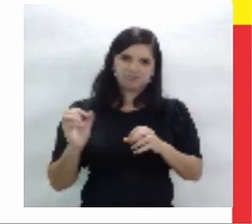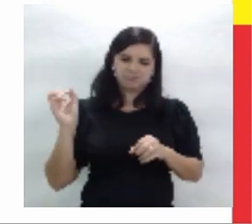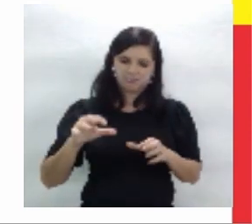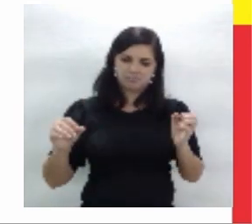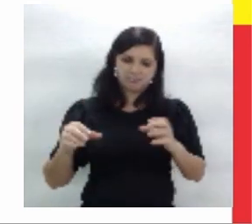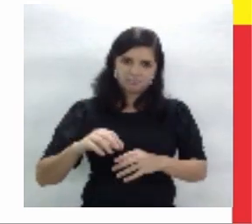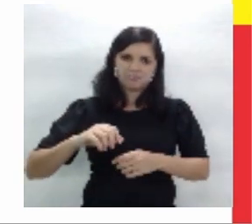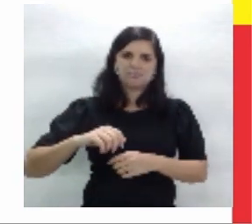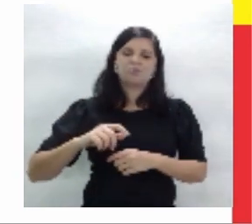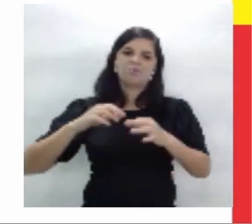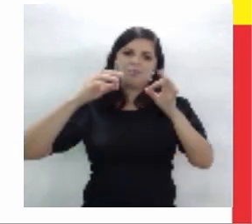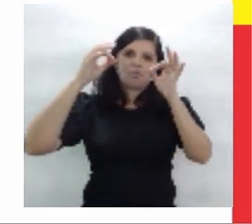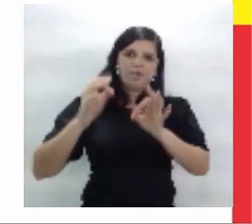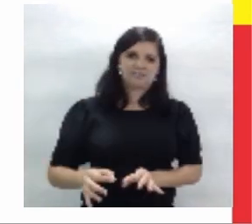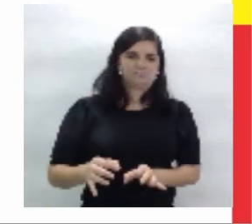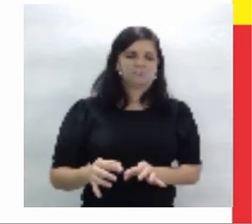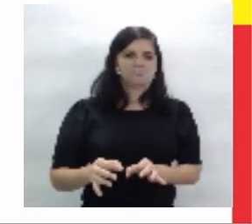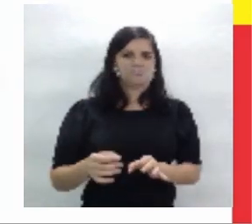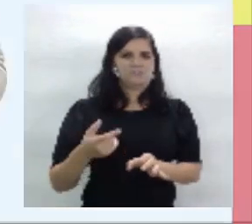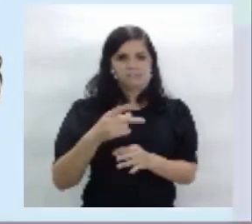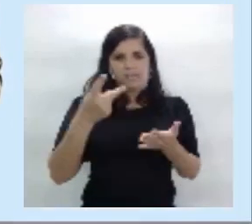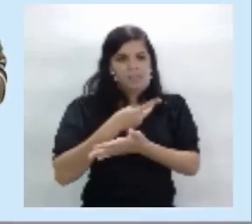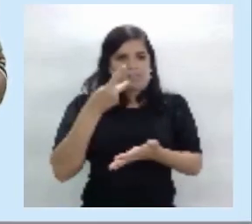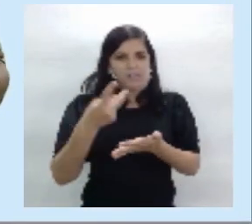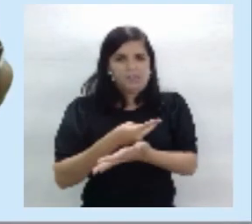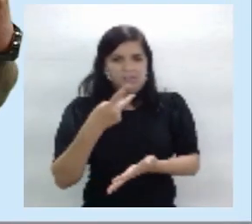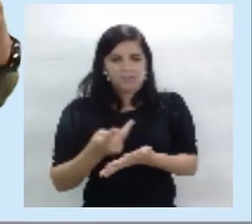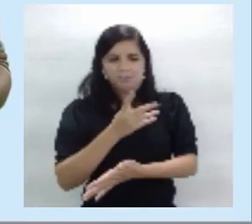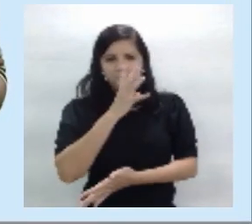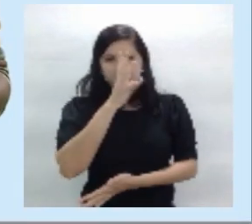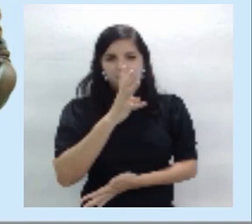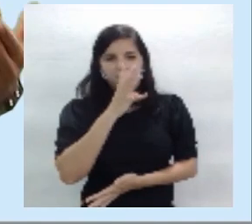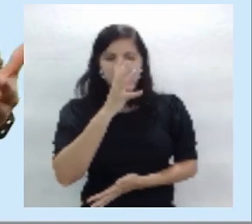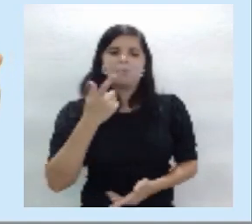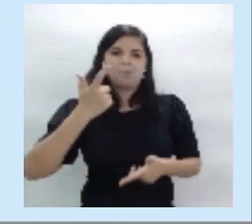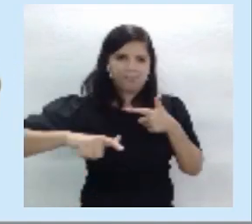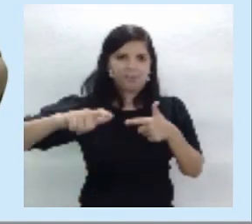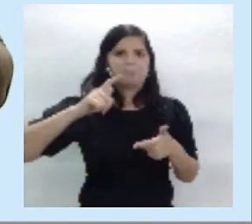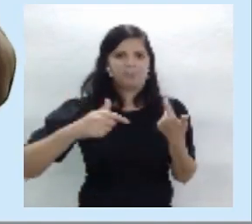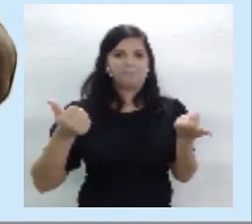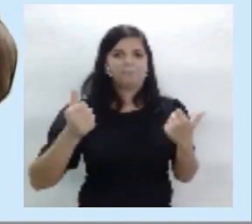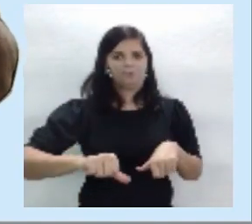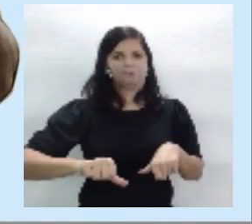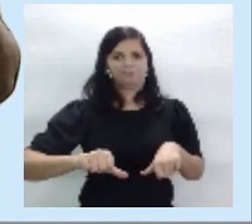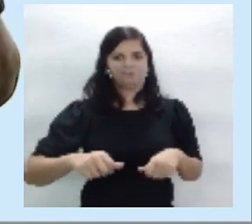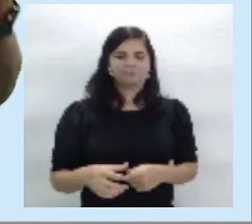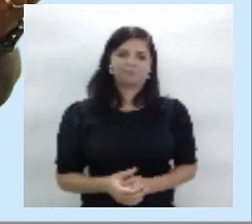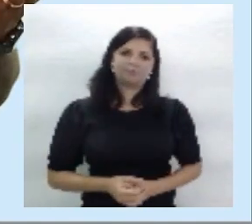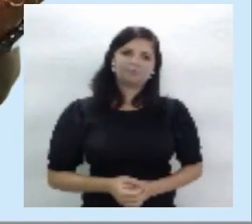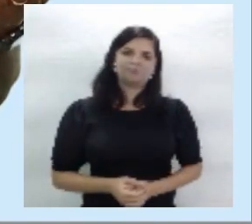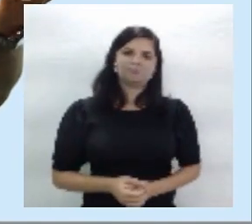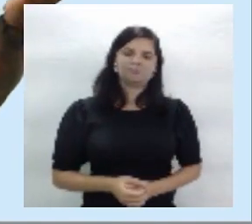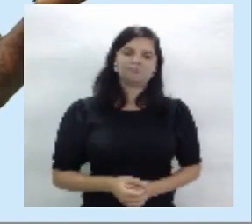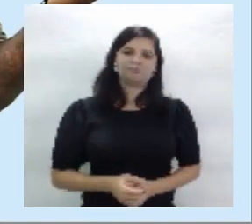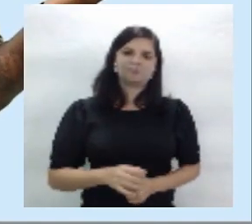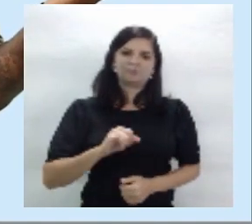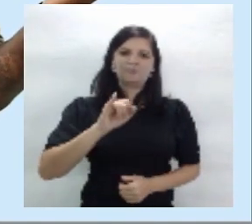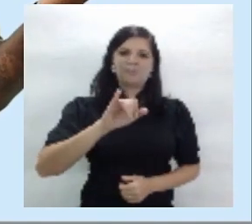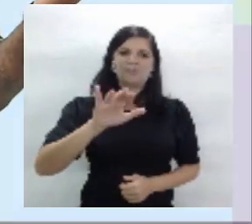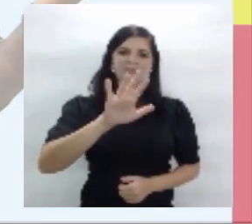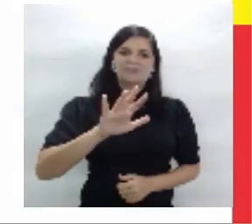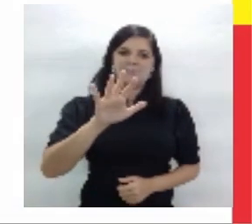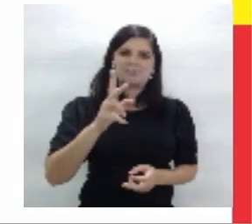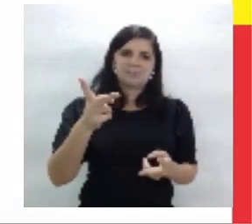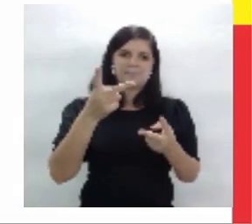de modo correto. Caso contrário, a gente acaba tendo mais transtornos, ok? Essa imagem que você